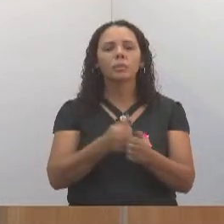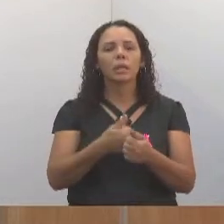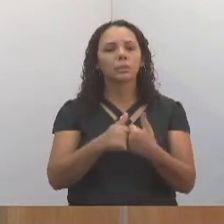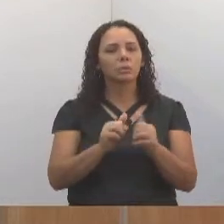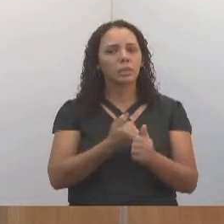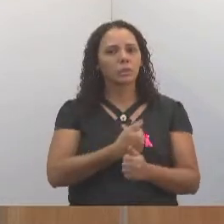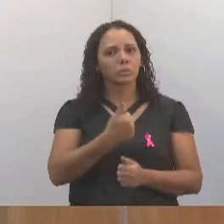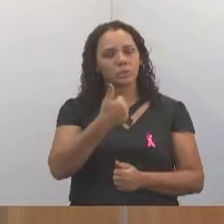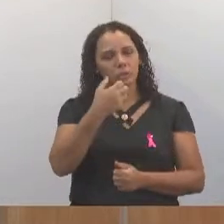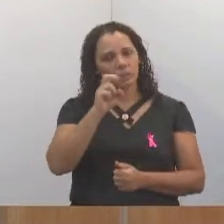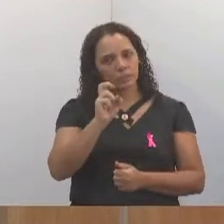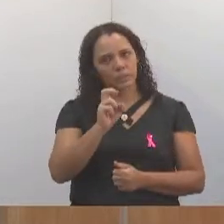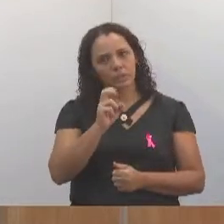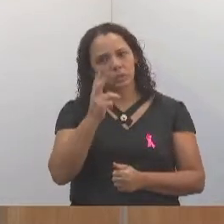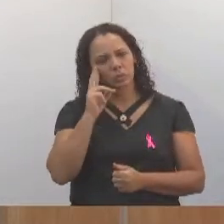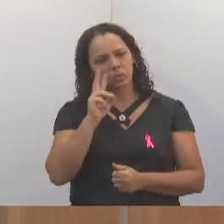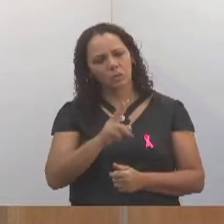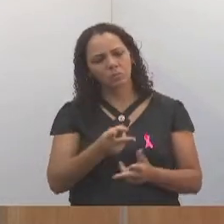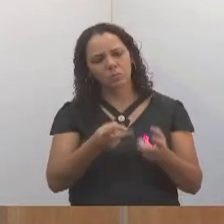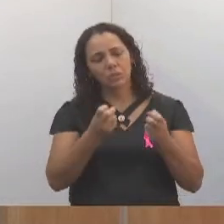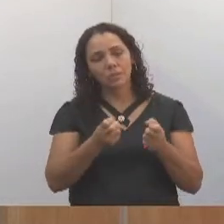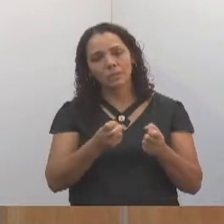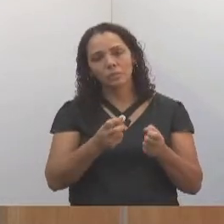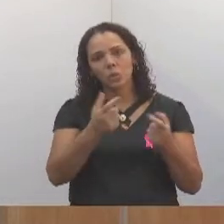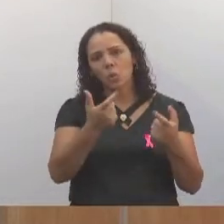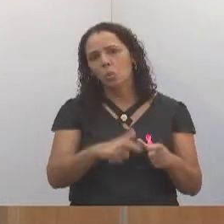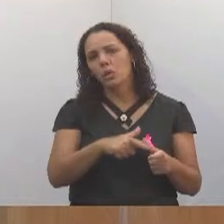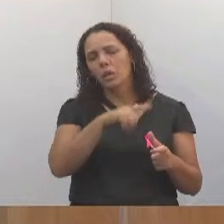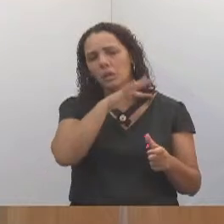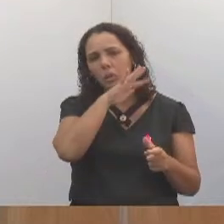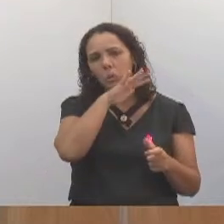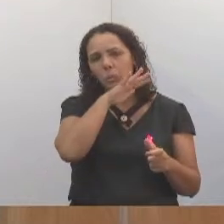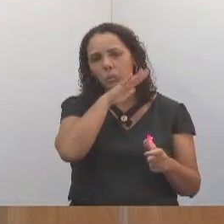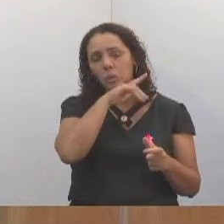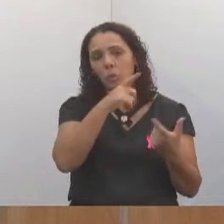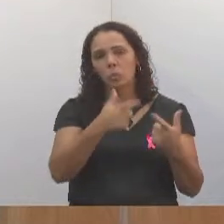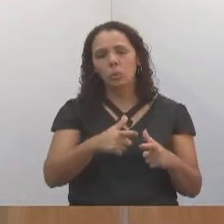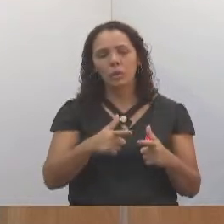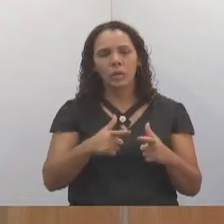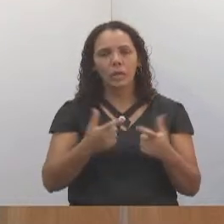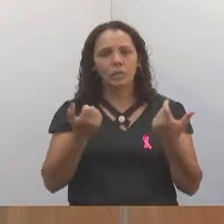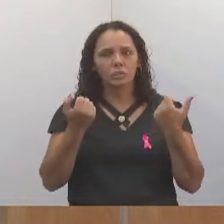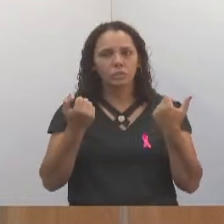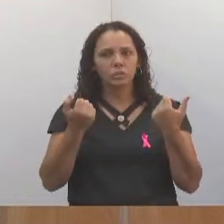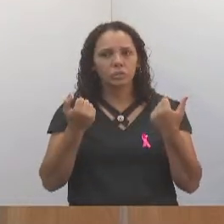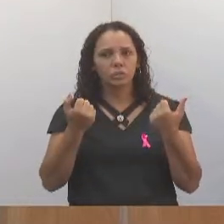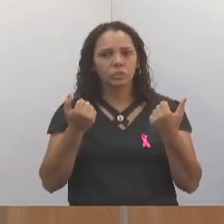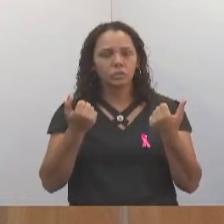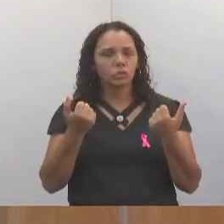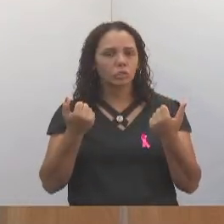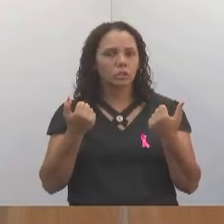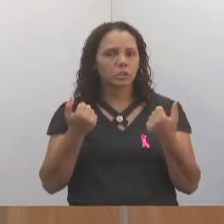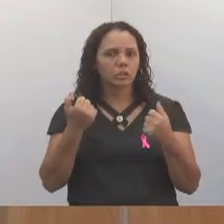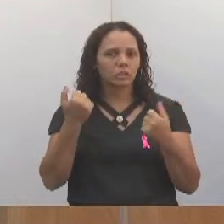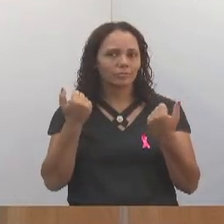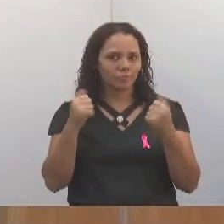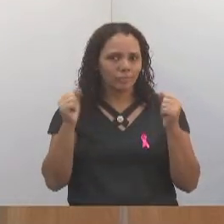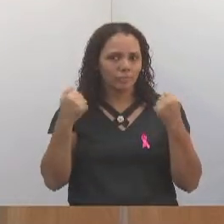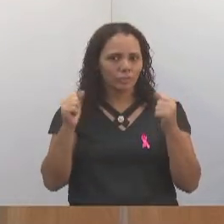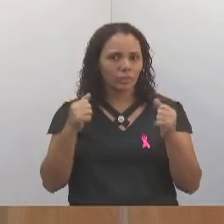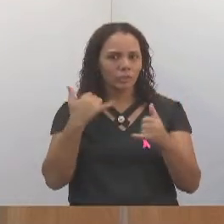e vi as más condições daquele espaço esportivo e de lazer. Aquele campinho